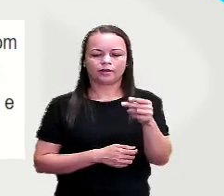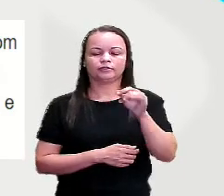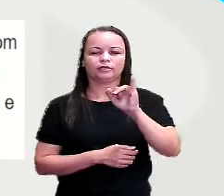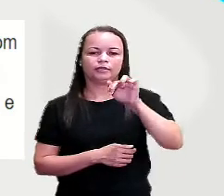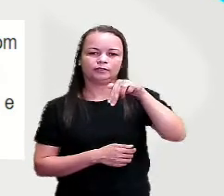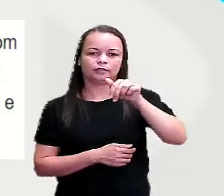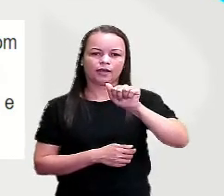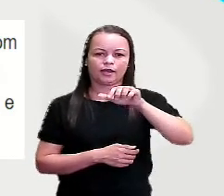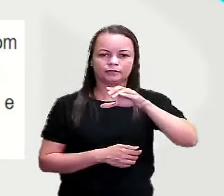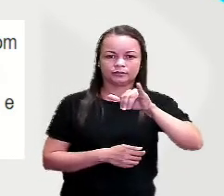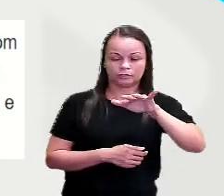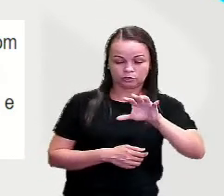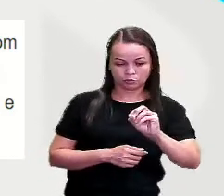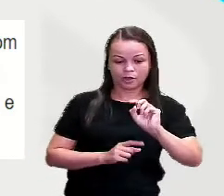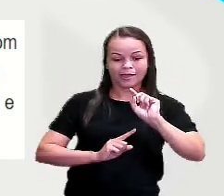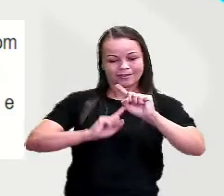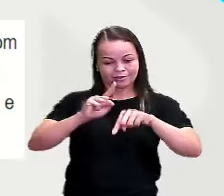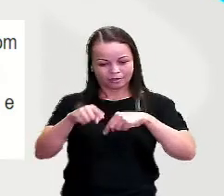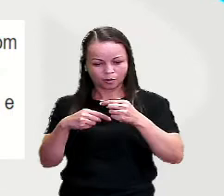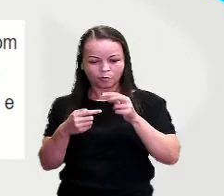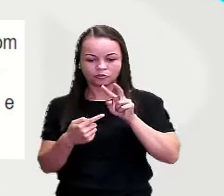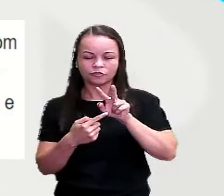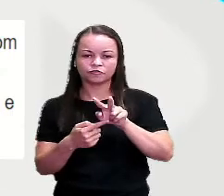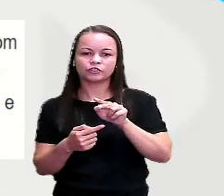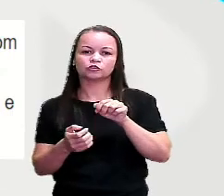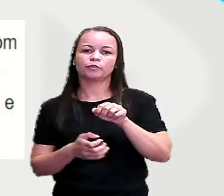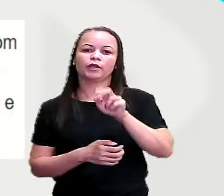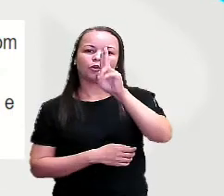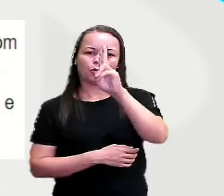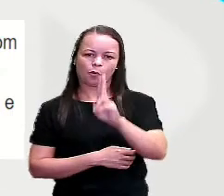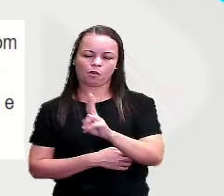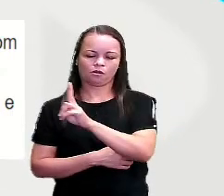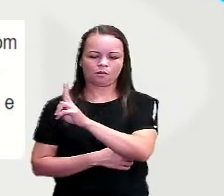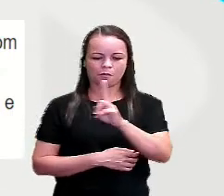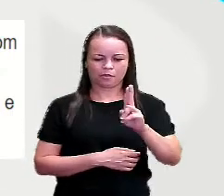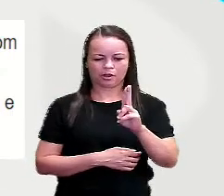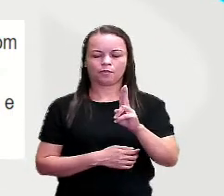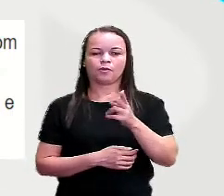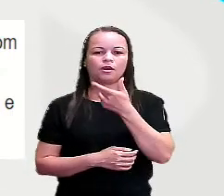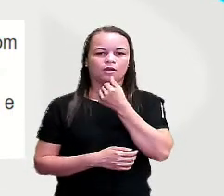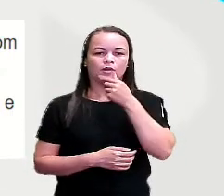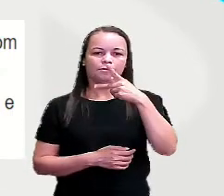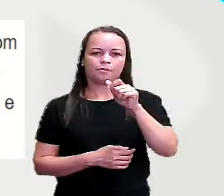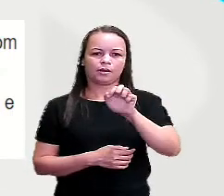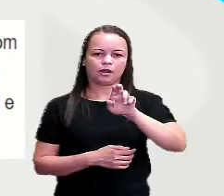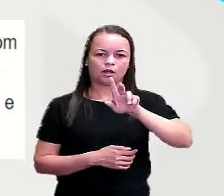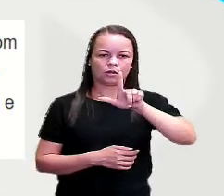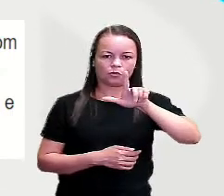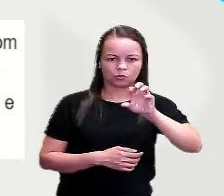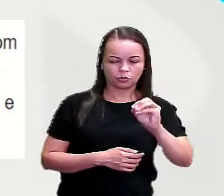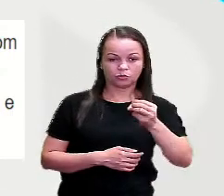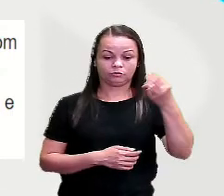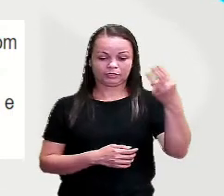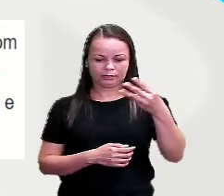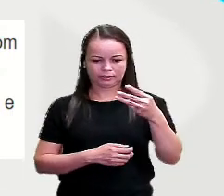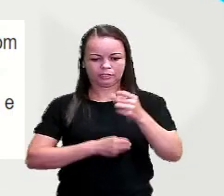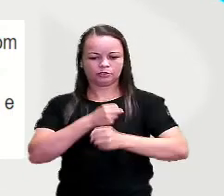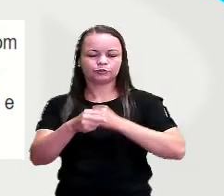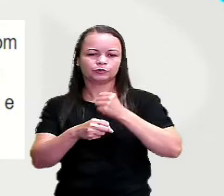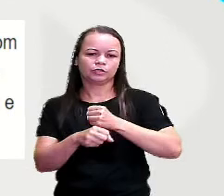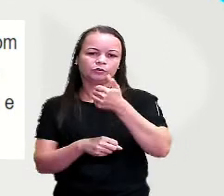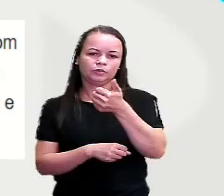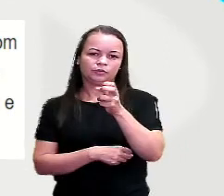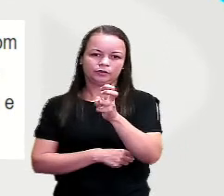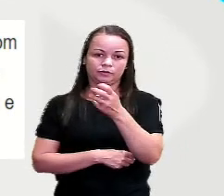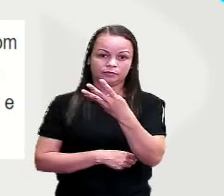do Papa Paulo III, em 1540. Então, qual era a principal função, né, dos jesuítas quando eles vieram